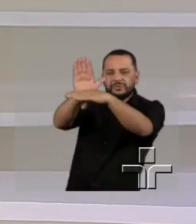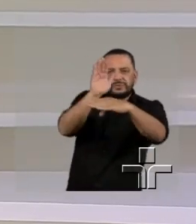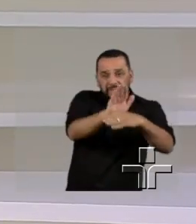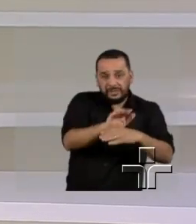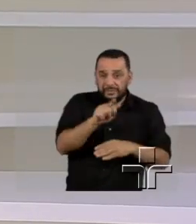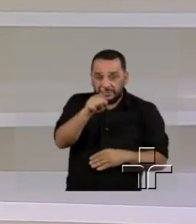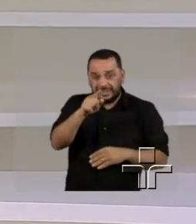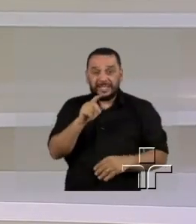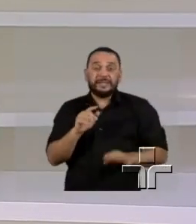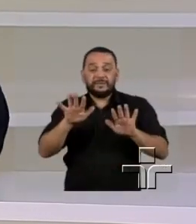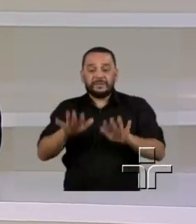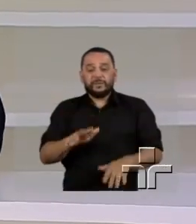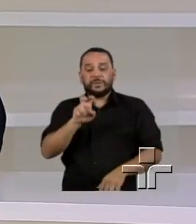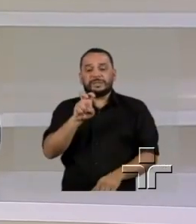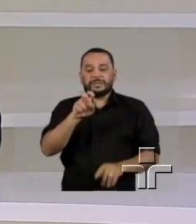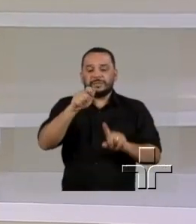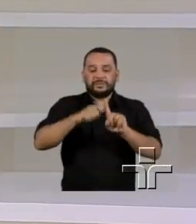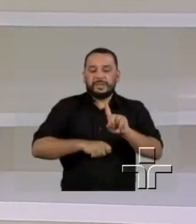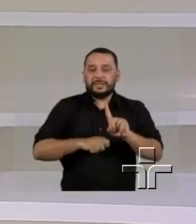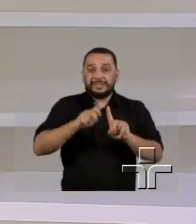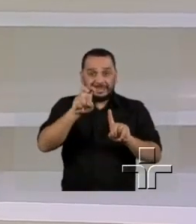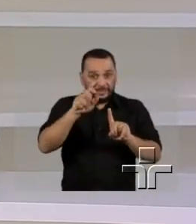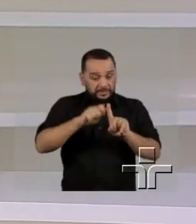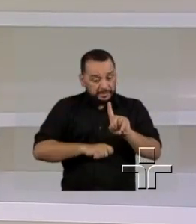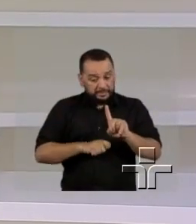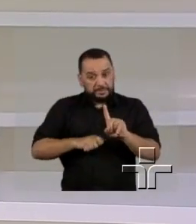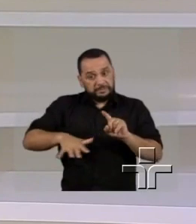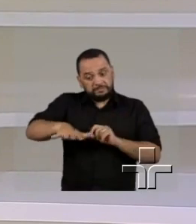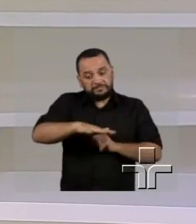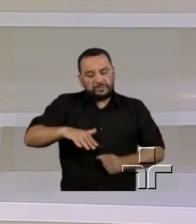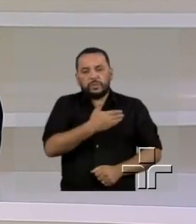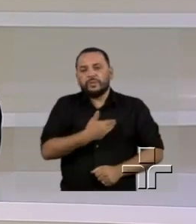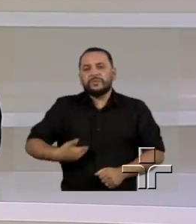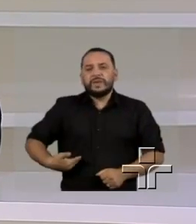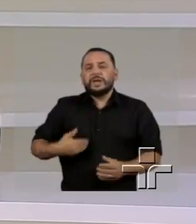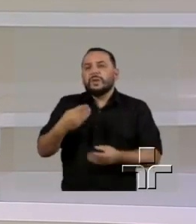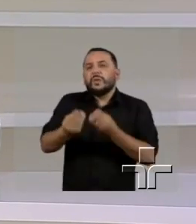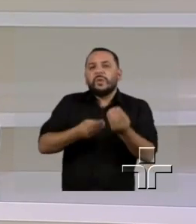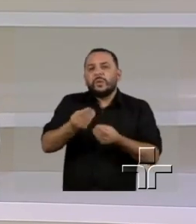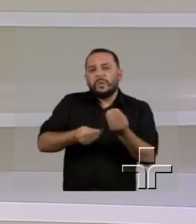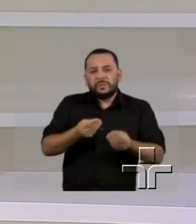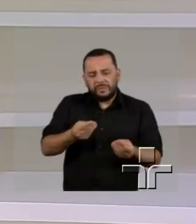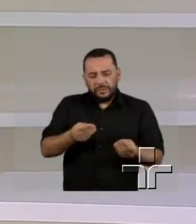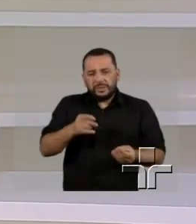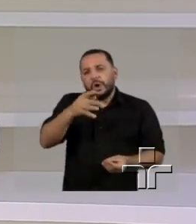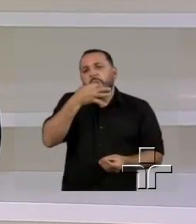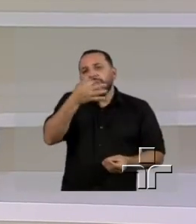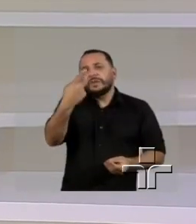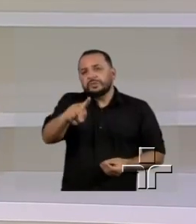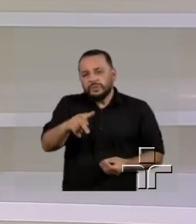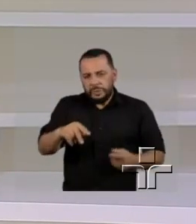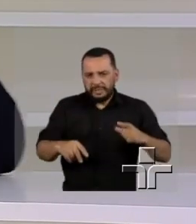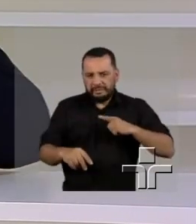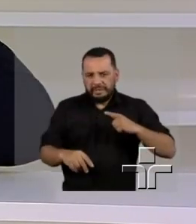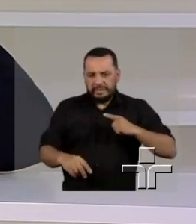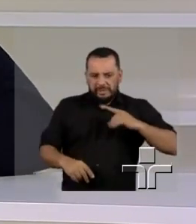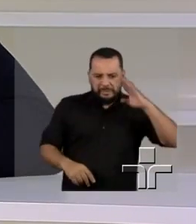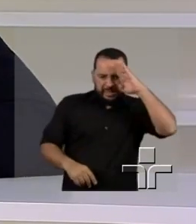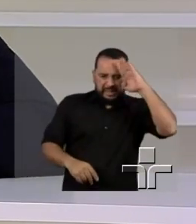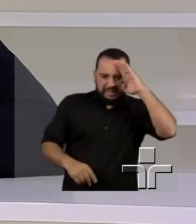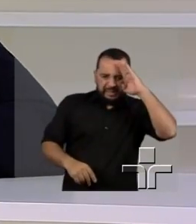grande quantidade de ministérios que são mais técnicos, né? Mas ali, aqueles 3 ou 4 que ficam